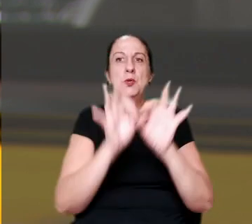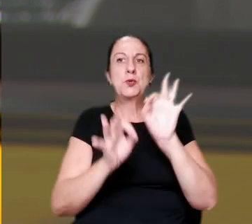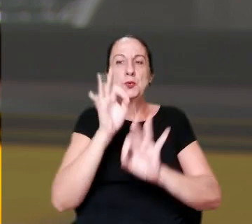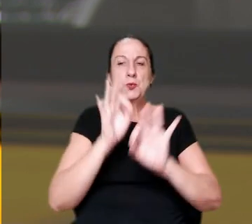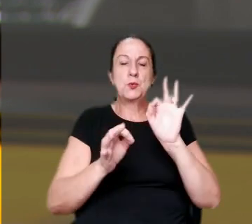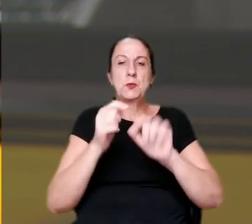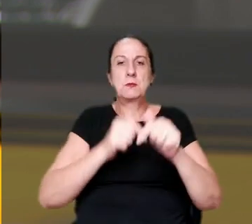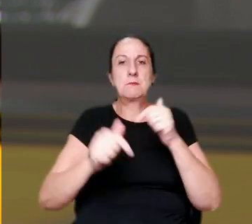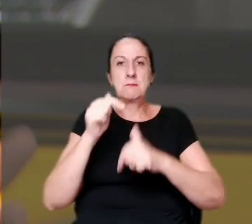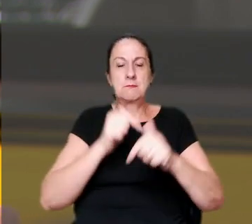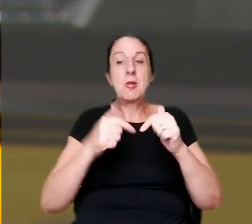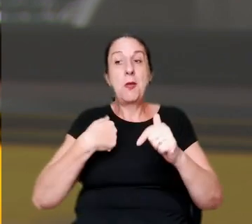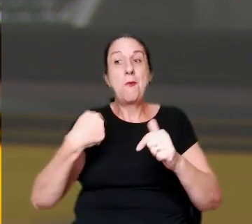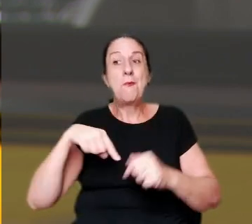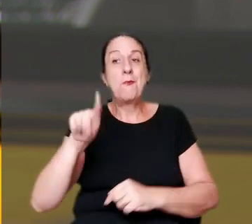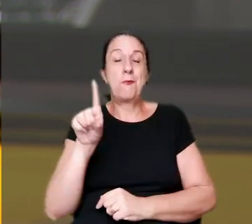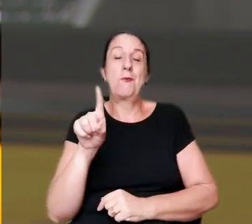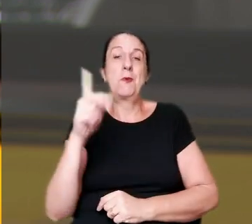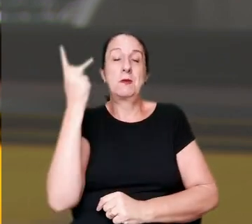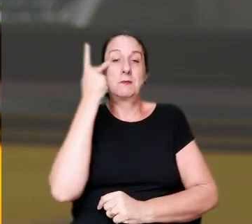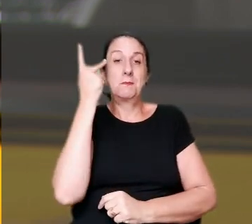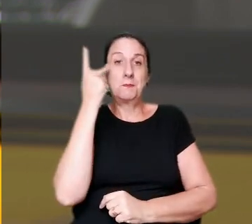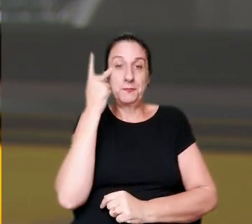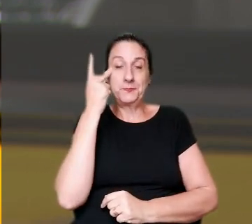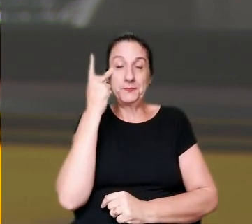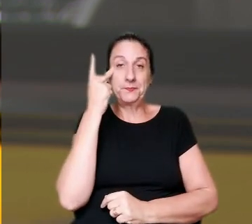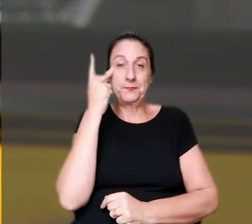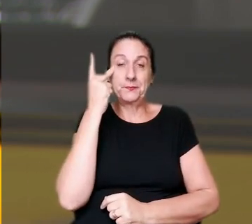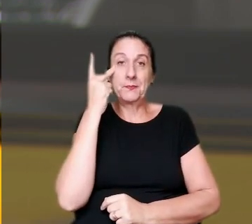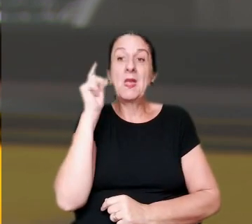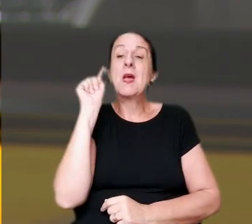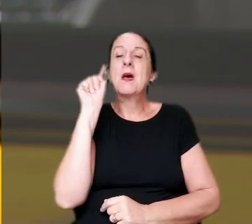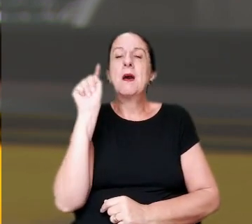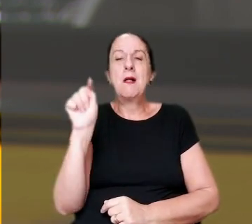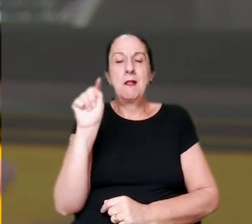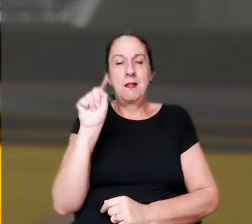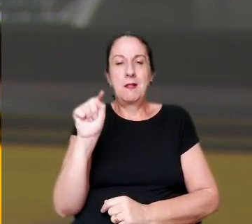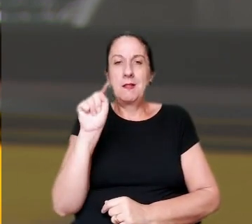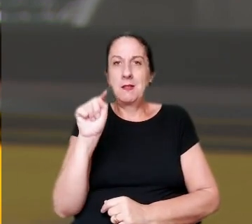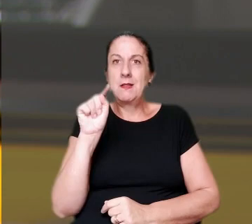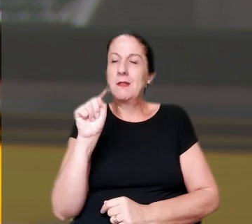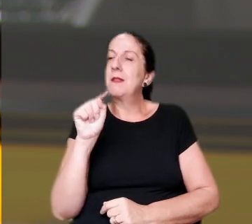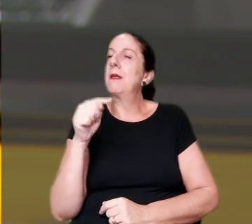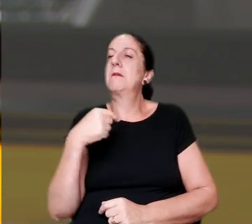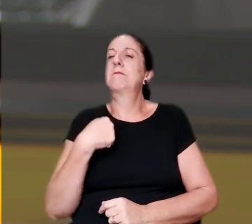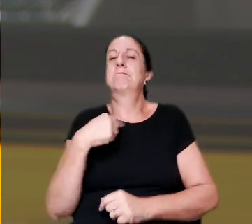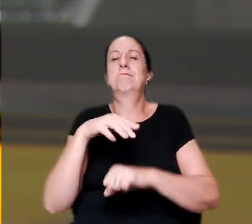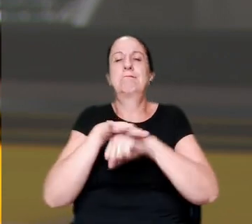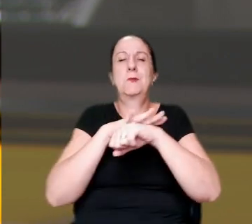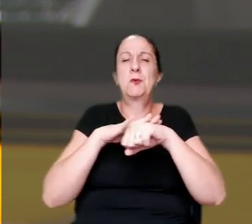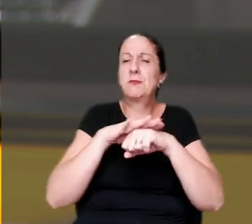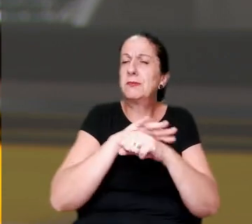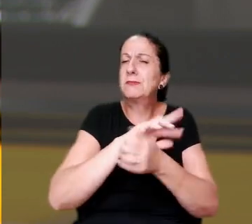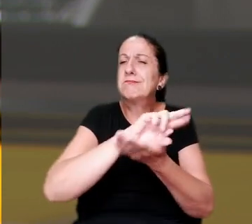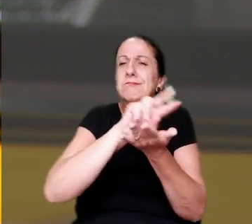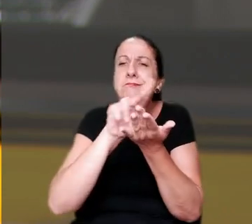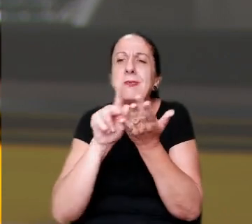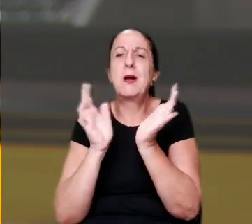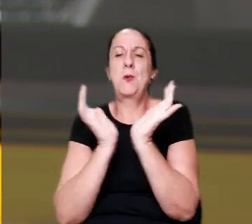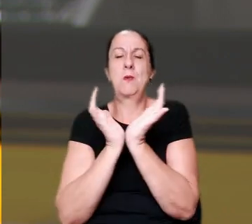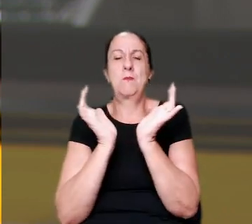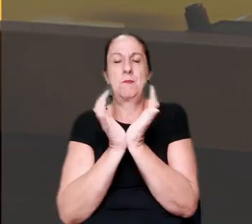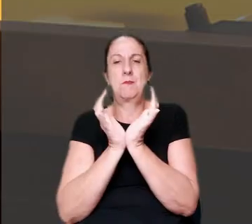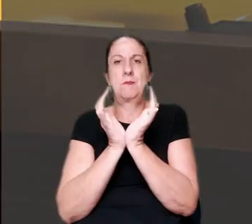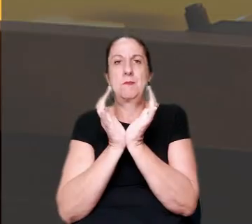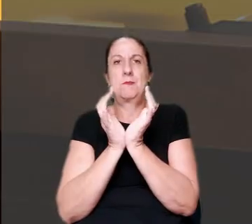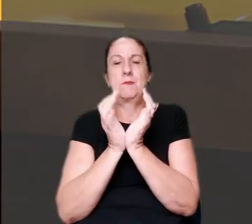juiz do trabalho. Eu fui, em São Paulo, né? E lá me entrosei com vários colegas,